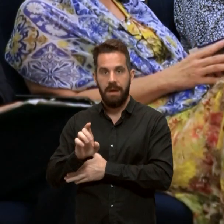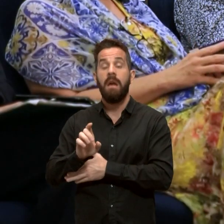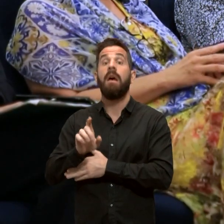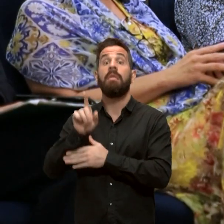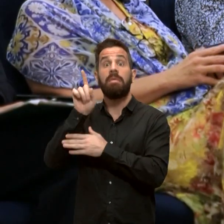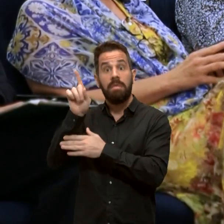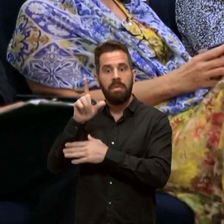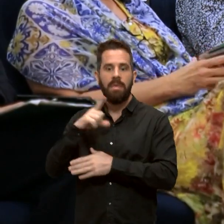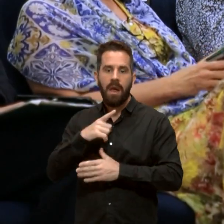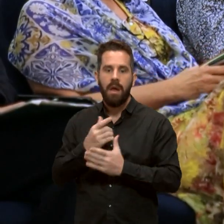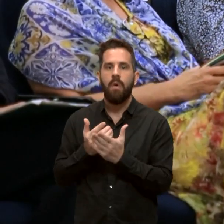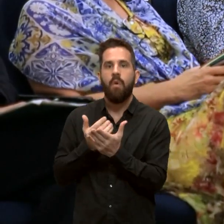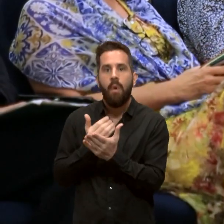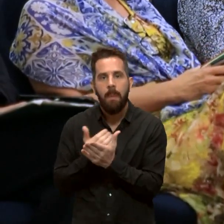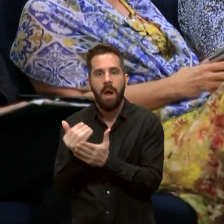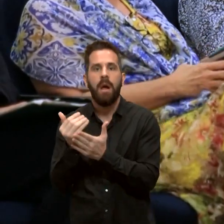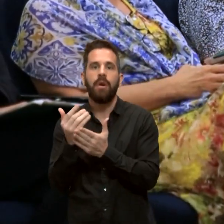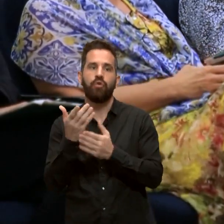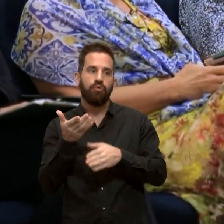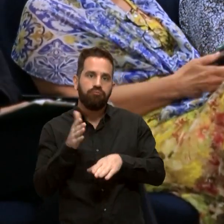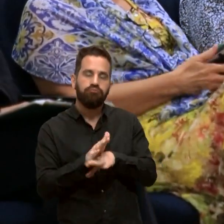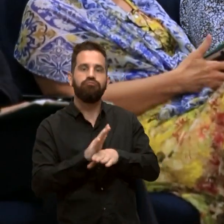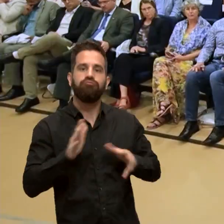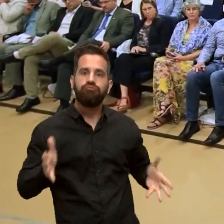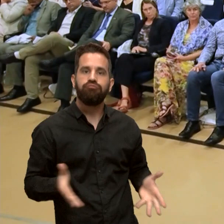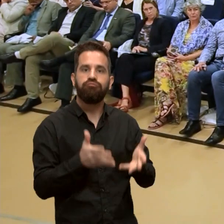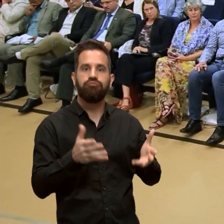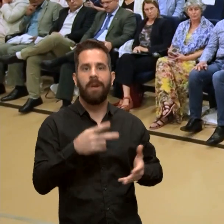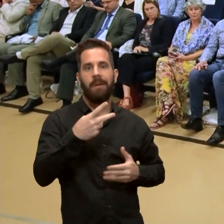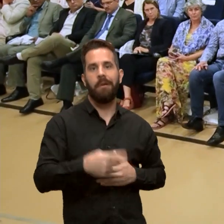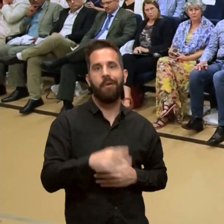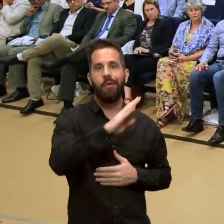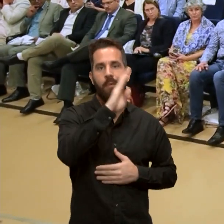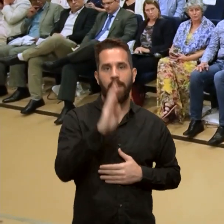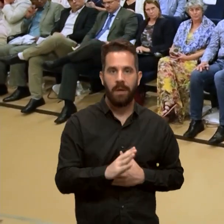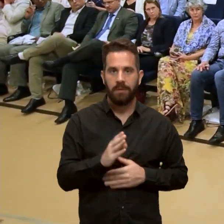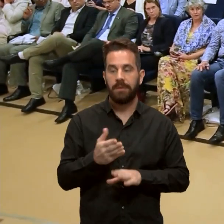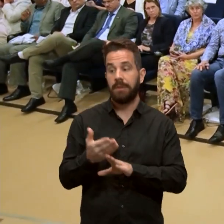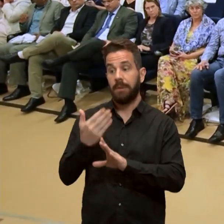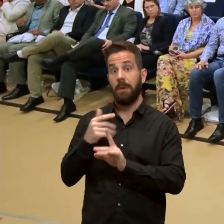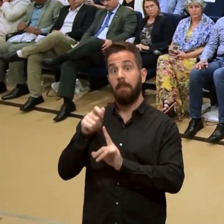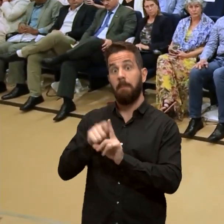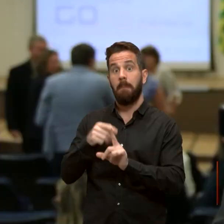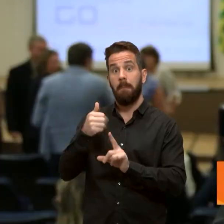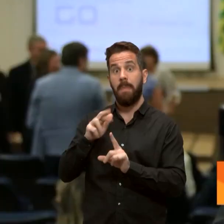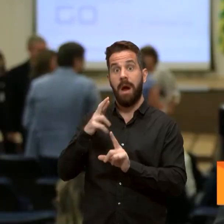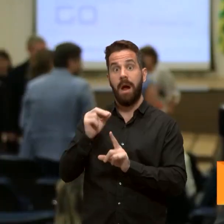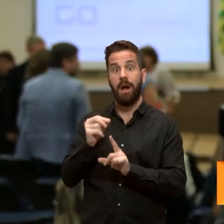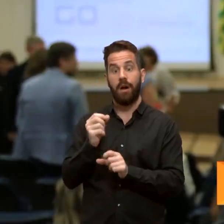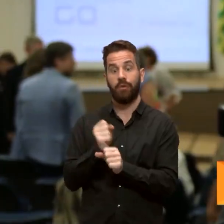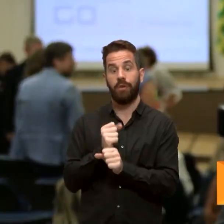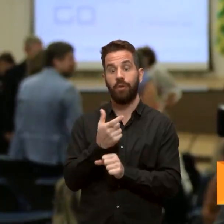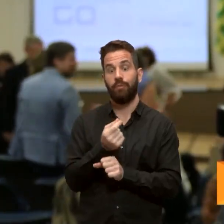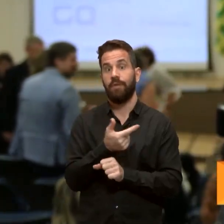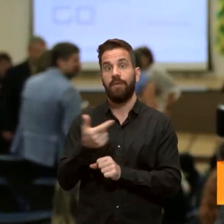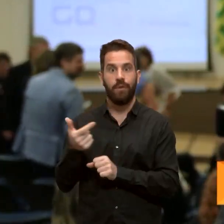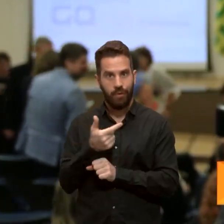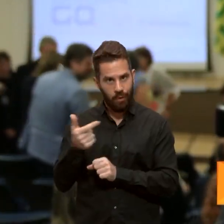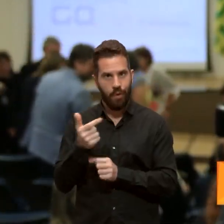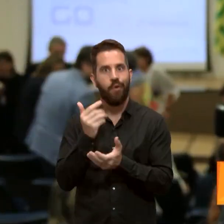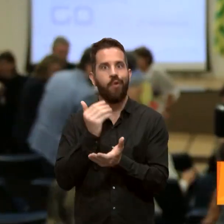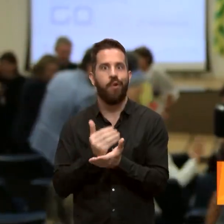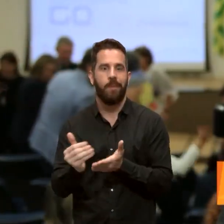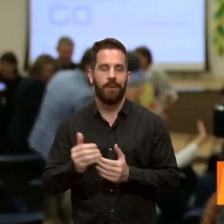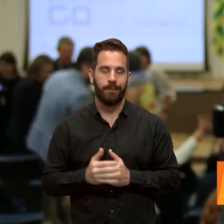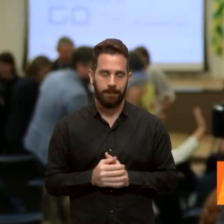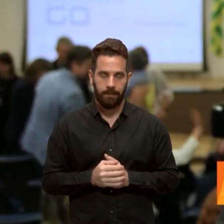Em março de 2022, a parceria se uniu à Universidade Federal de Goiás. Bueno, primeiro, o benefício